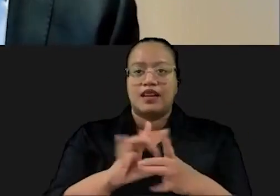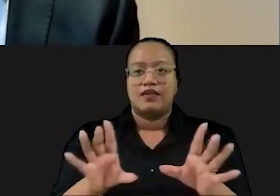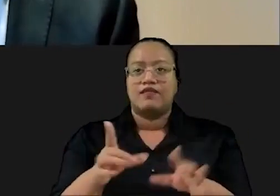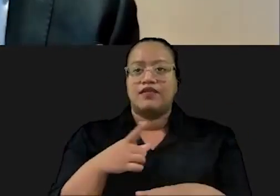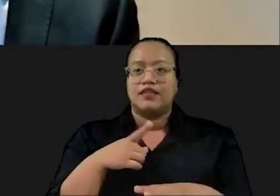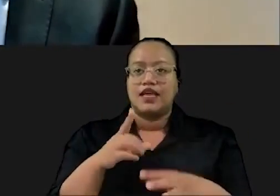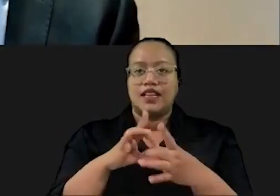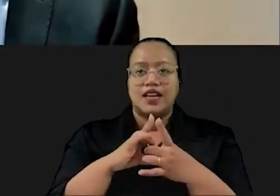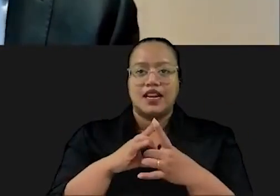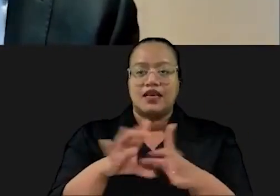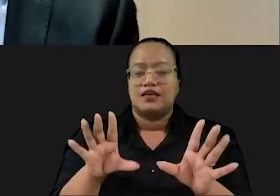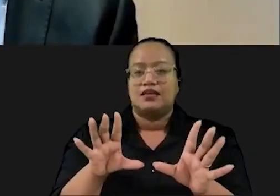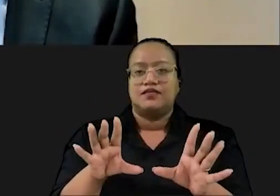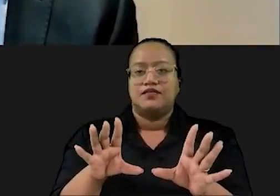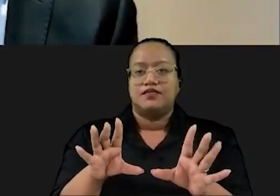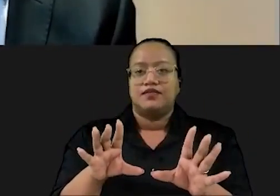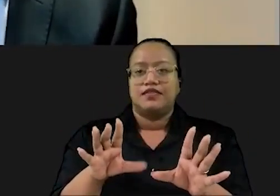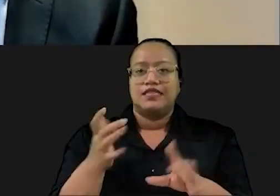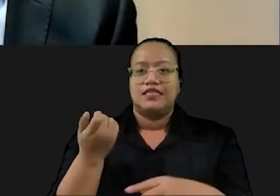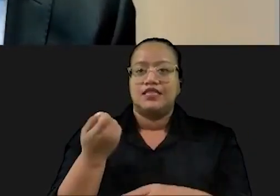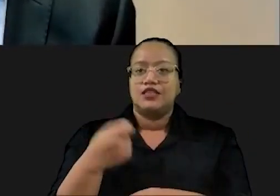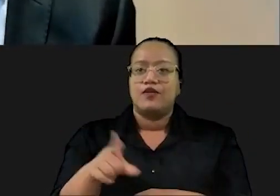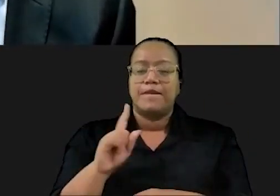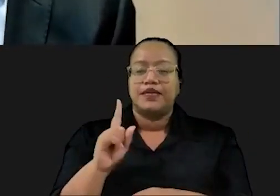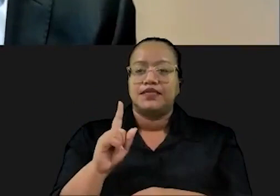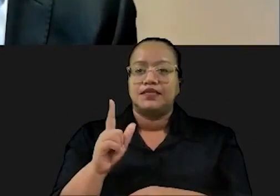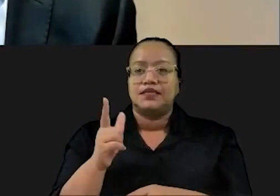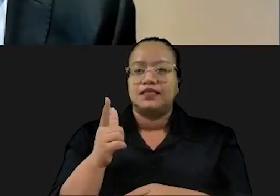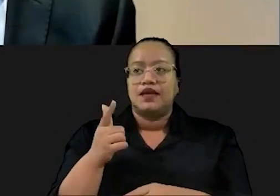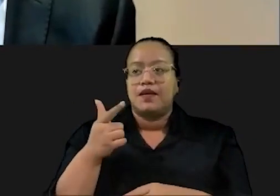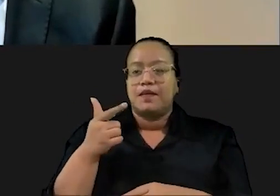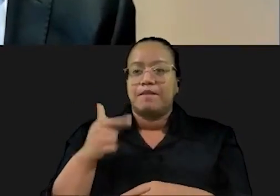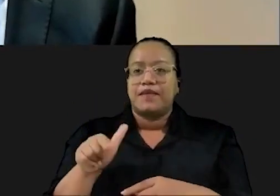precisar de nenhuma ação de desenvolvimento de software.